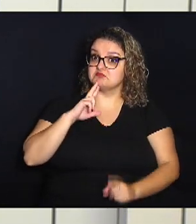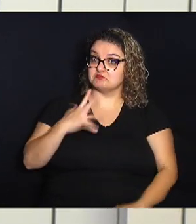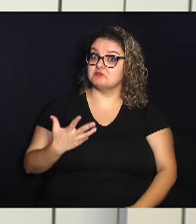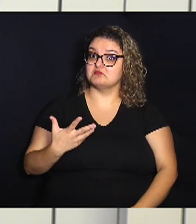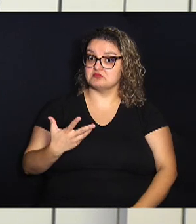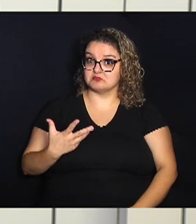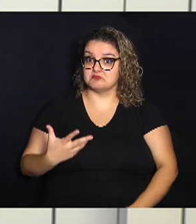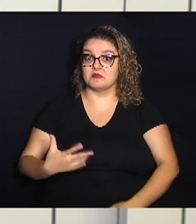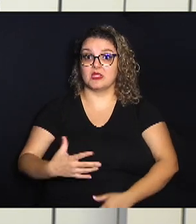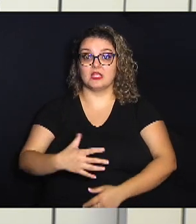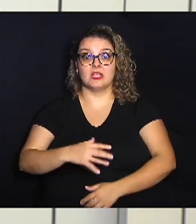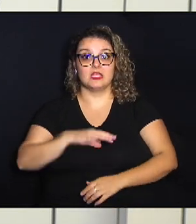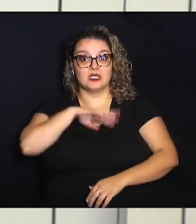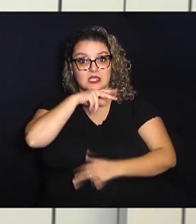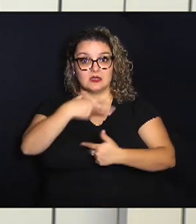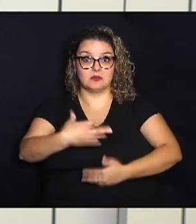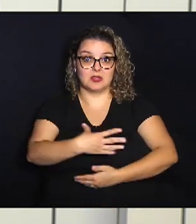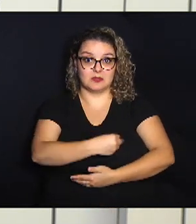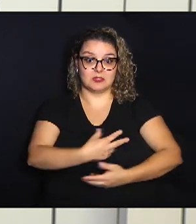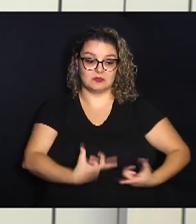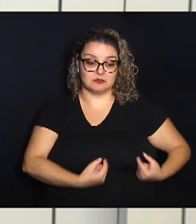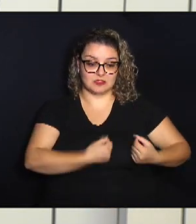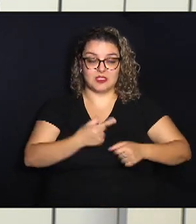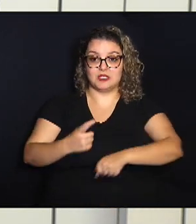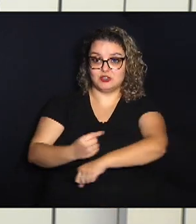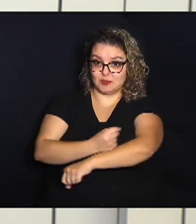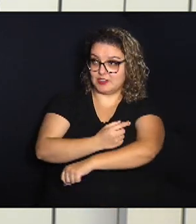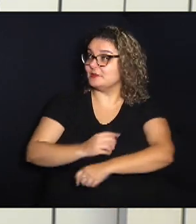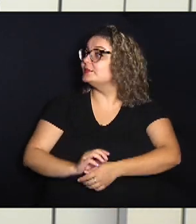com câncer de mama e também de pele.